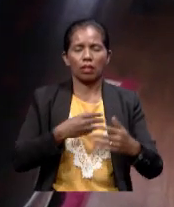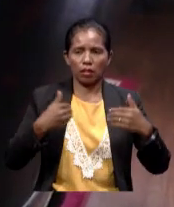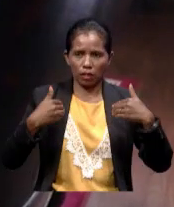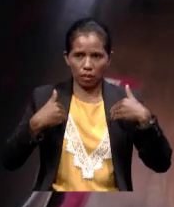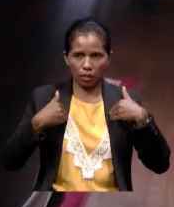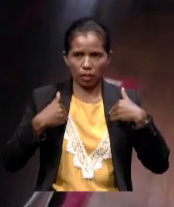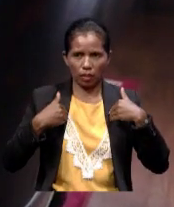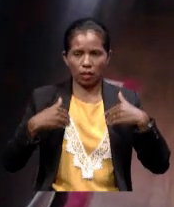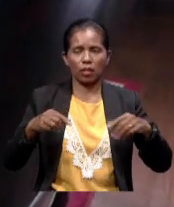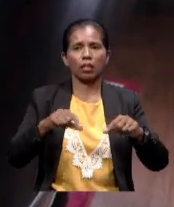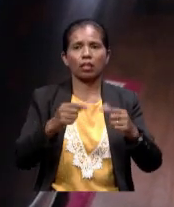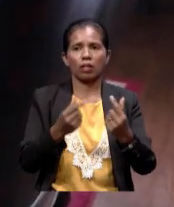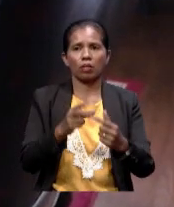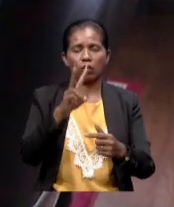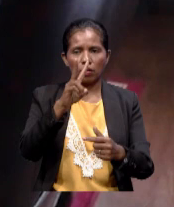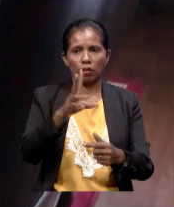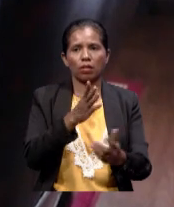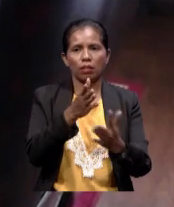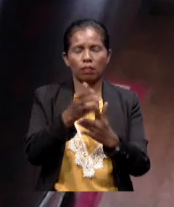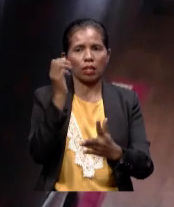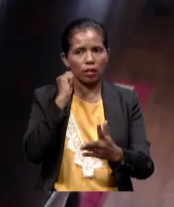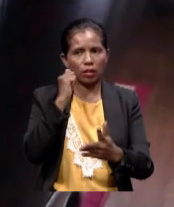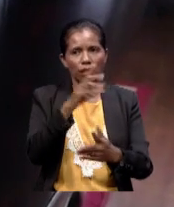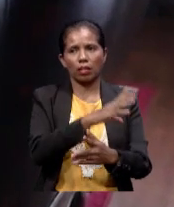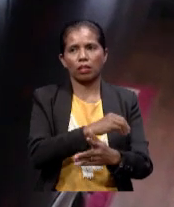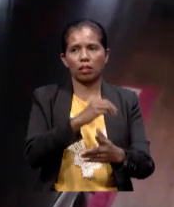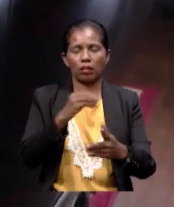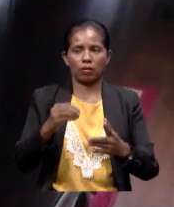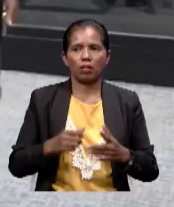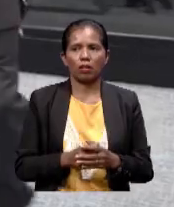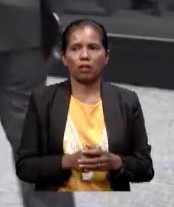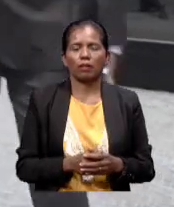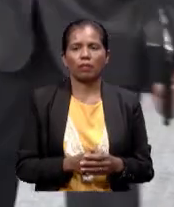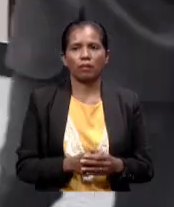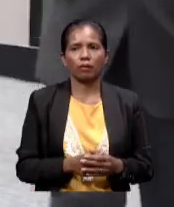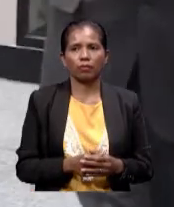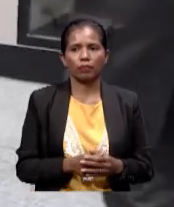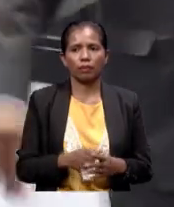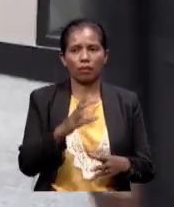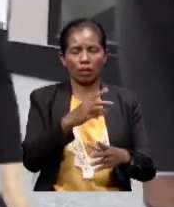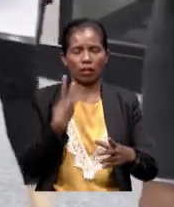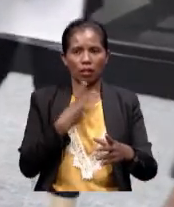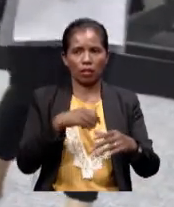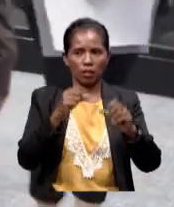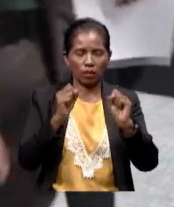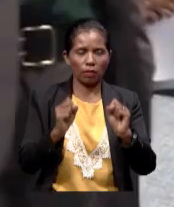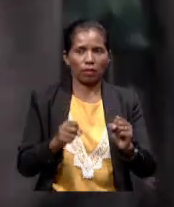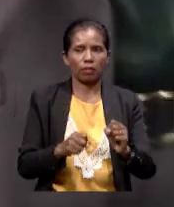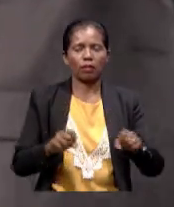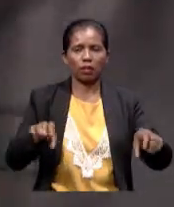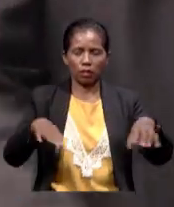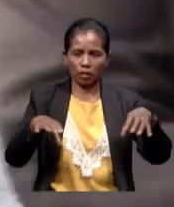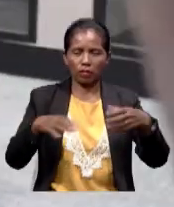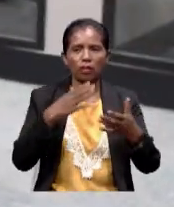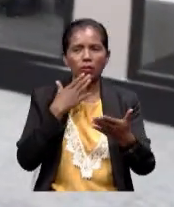missão multilateral nia base, não missão bilateral. Então convém para ita tu bele serviço